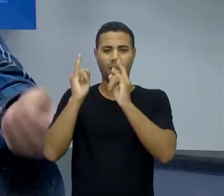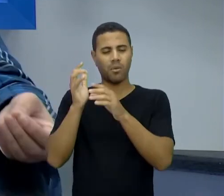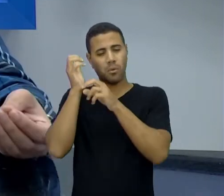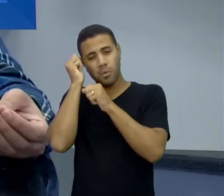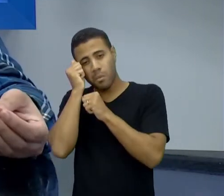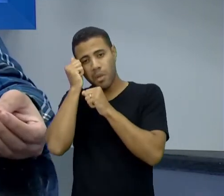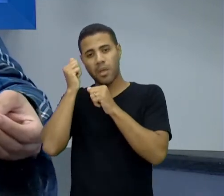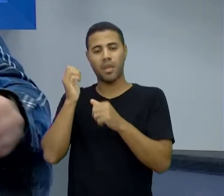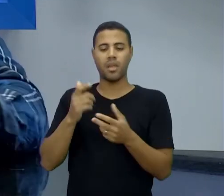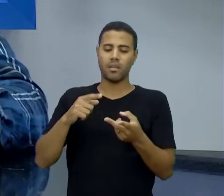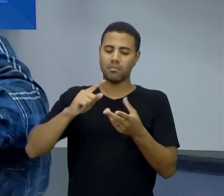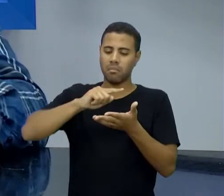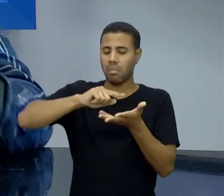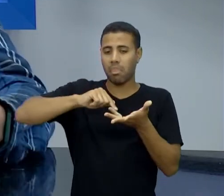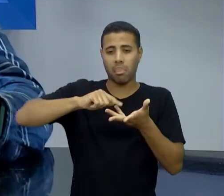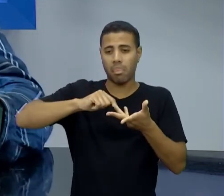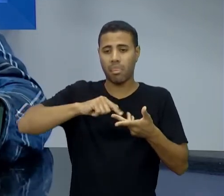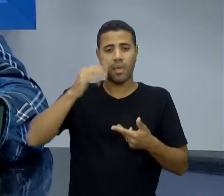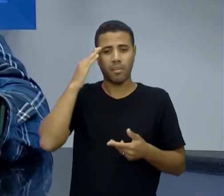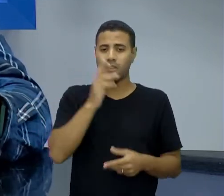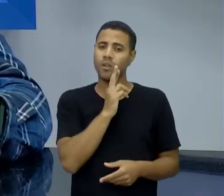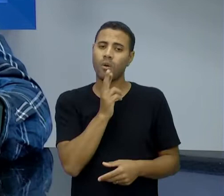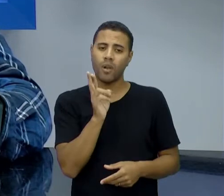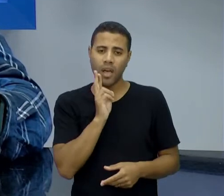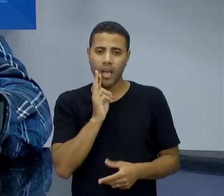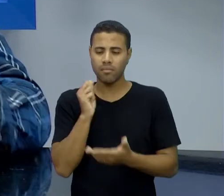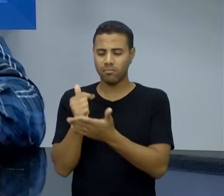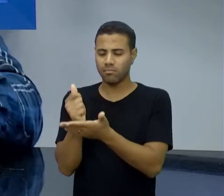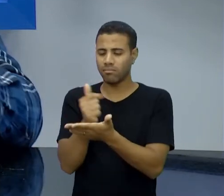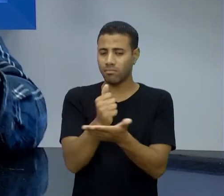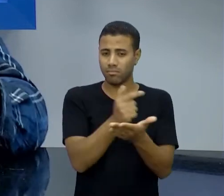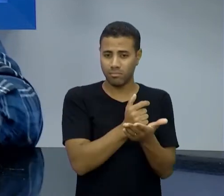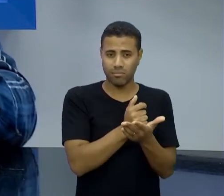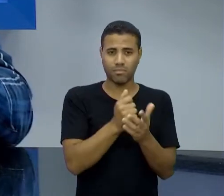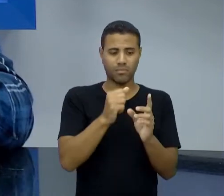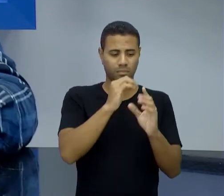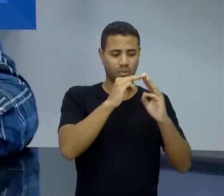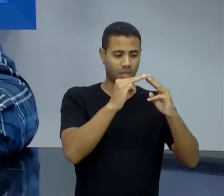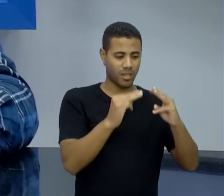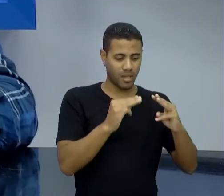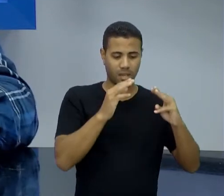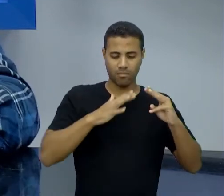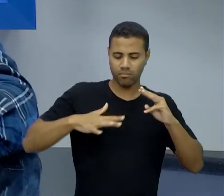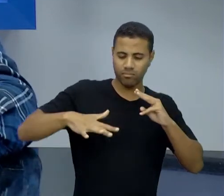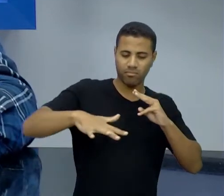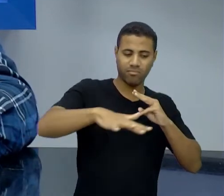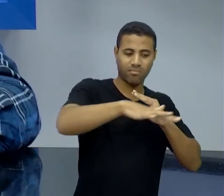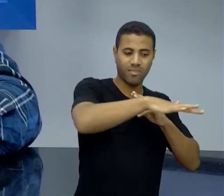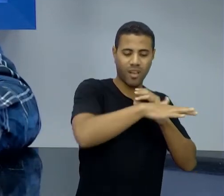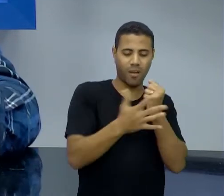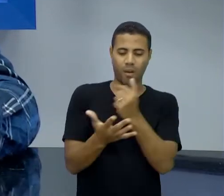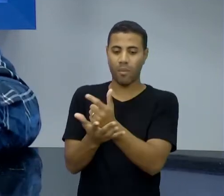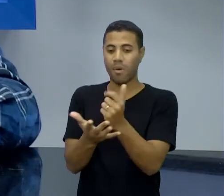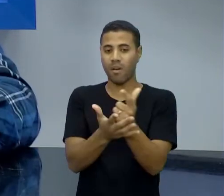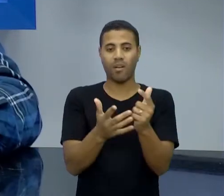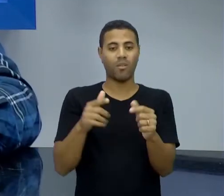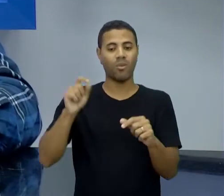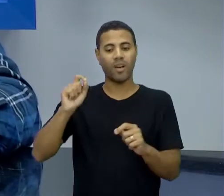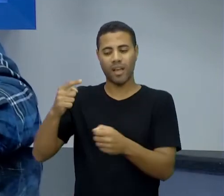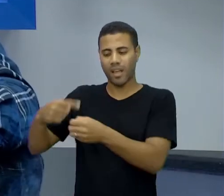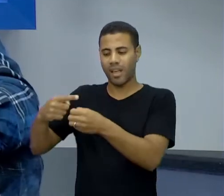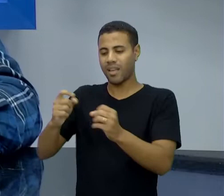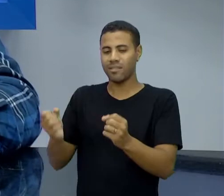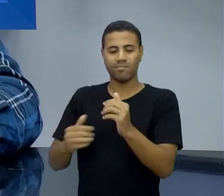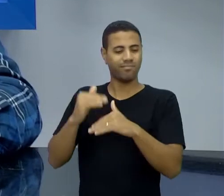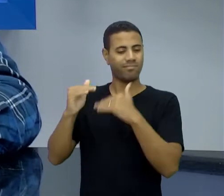elas visitam os museus, elas gastam dinheiro ao redor, né, do museu, no seu entorno, na cidade, e acabam gerando